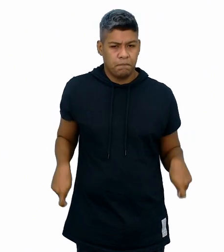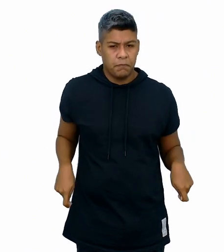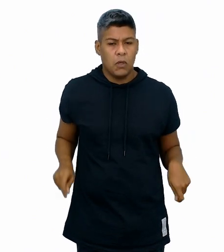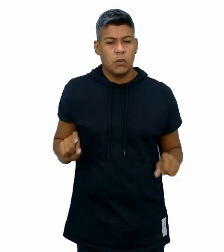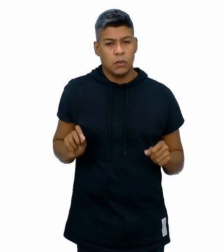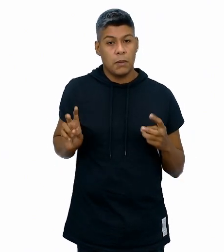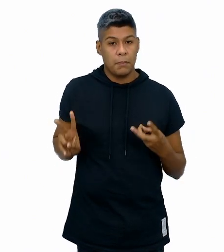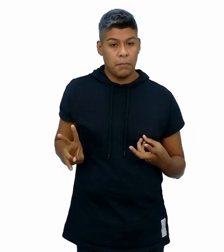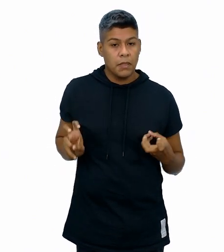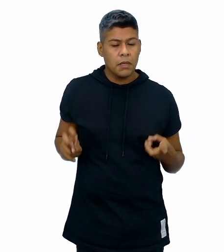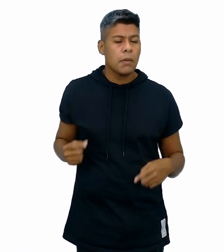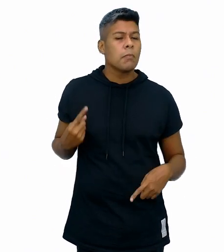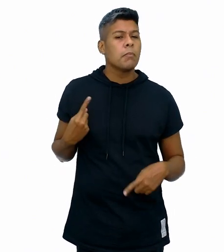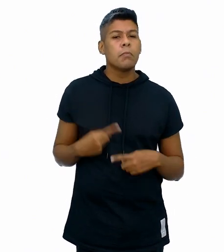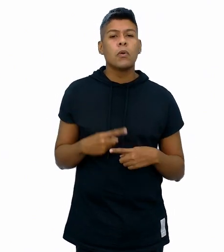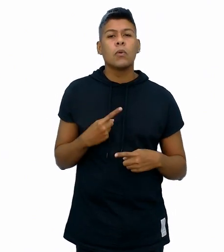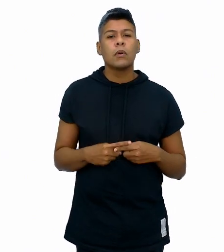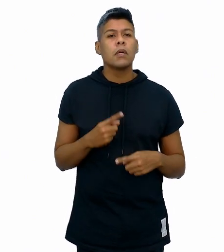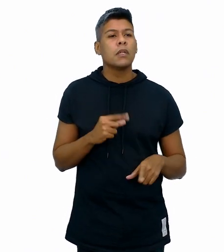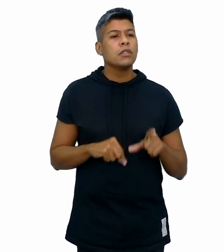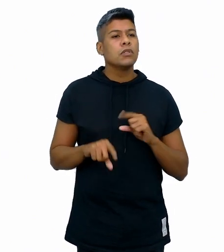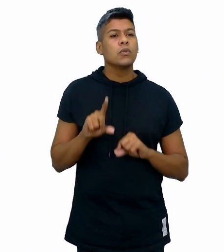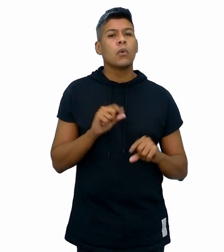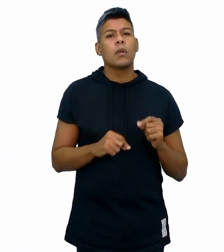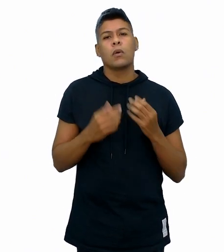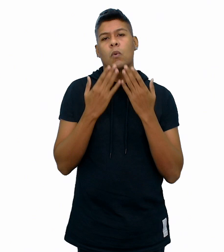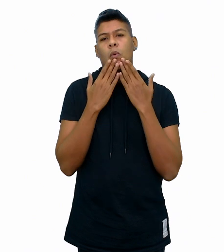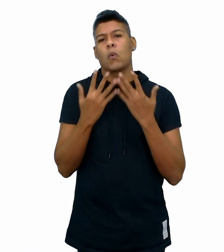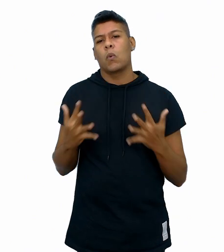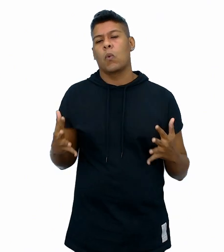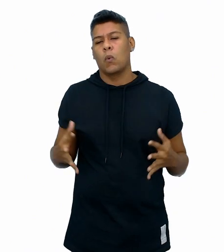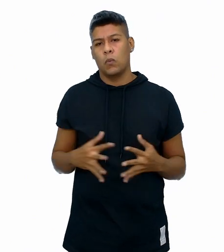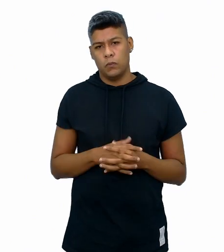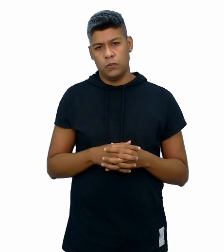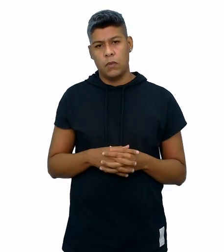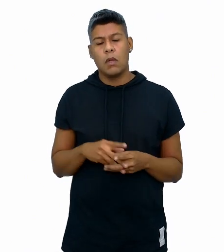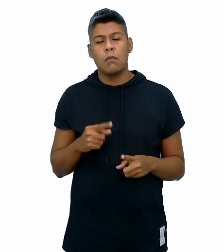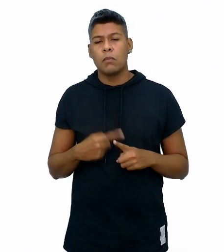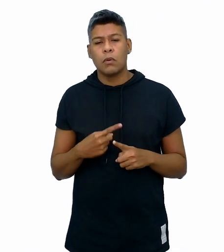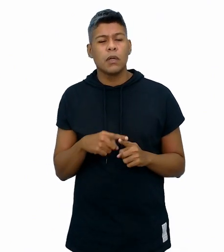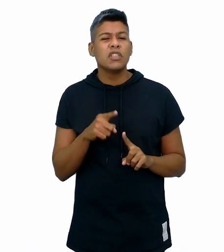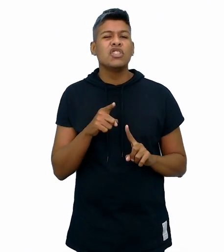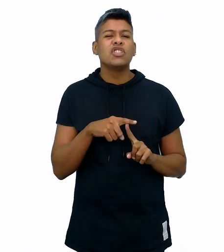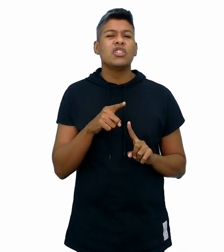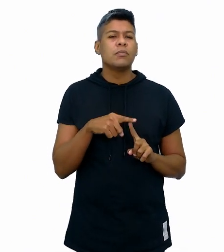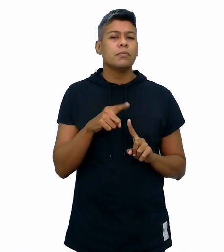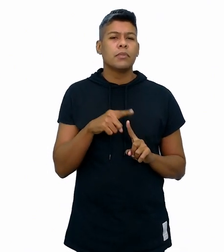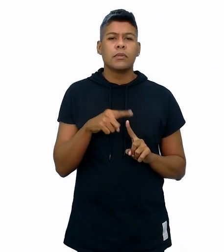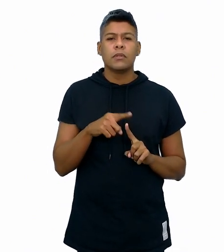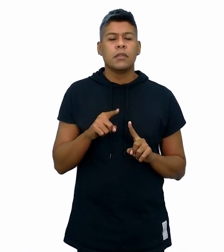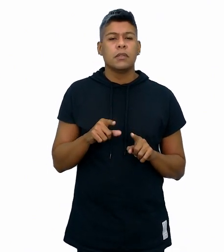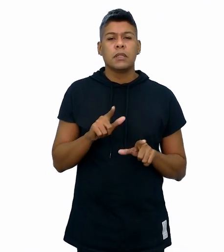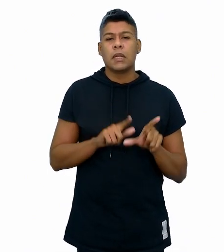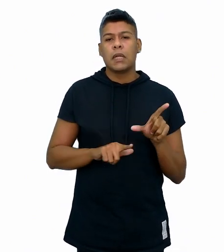eles percebam, né, o porquê da escolha das cores, porquê da escolha do tipo de letra, das imagens,